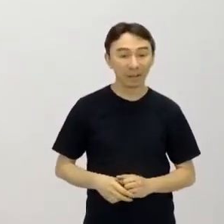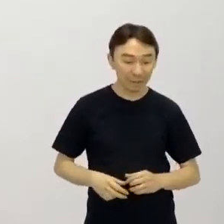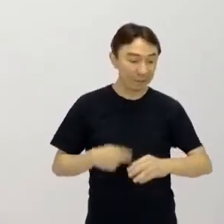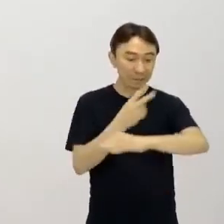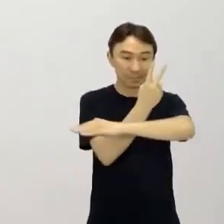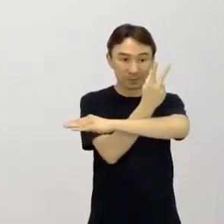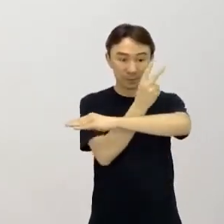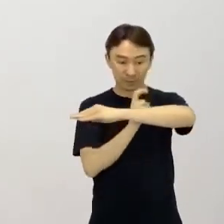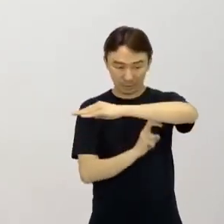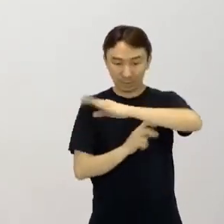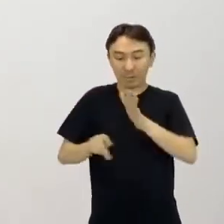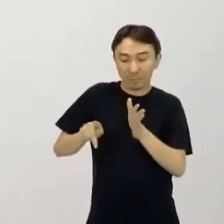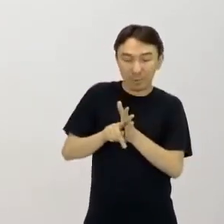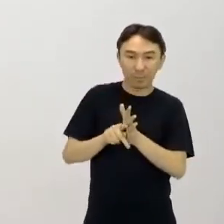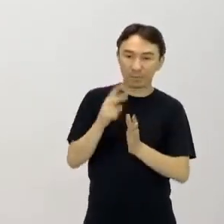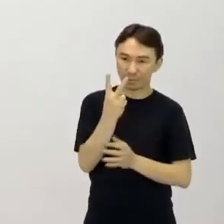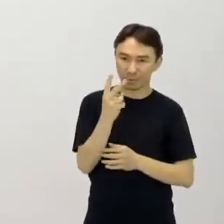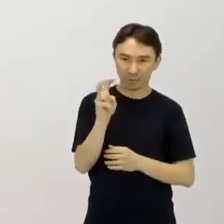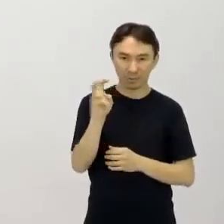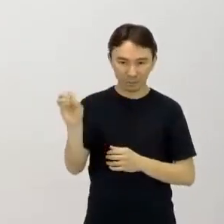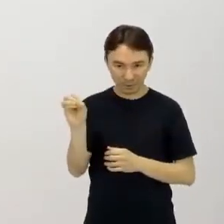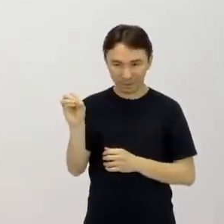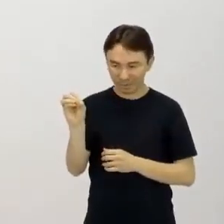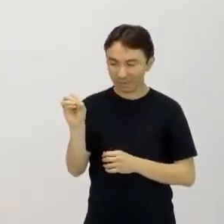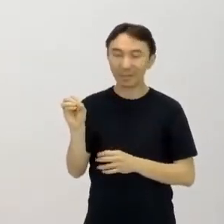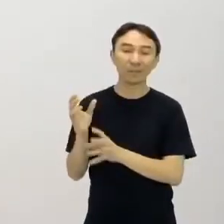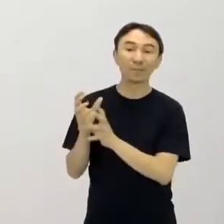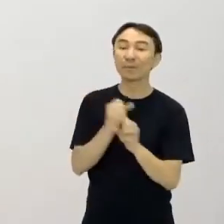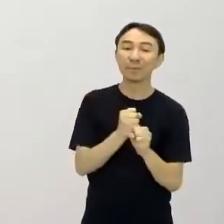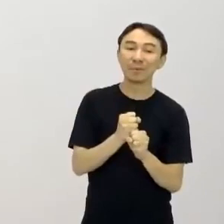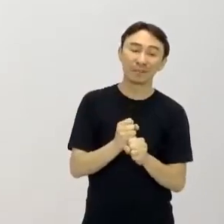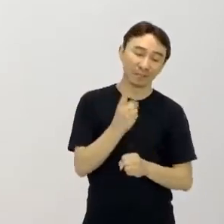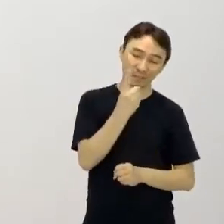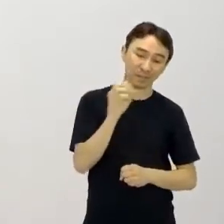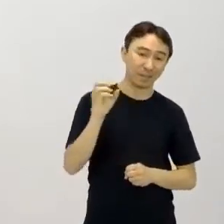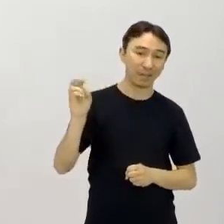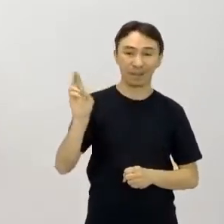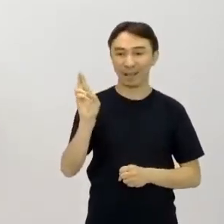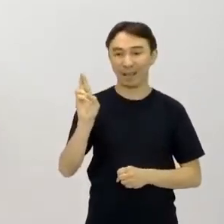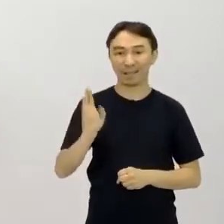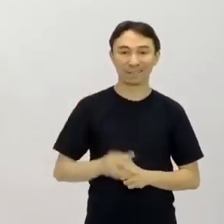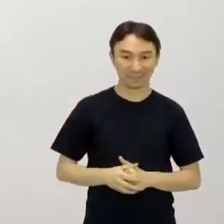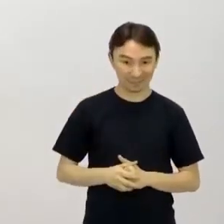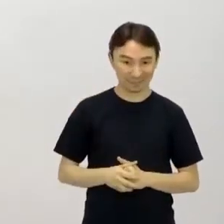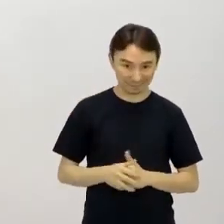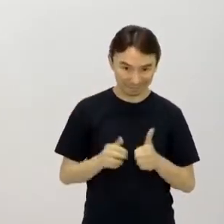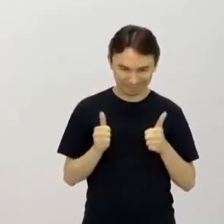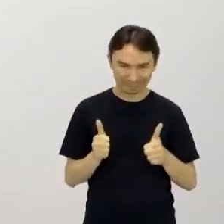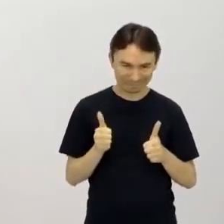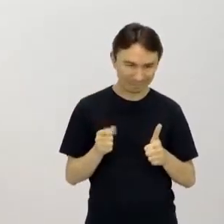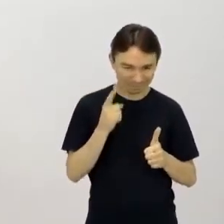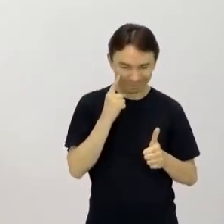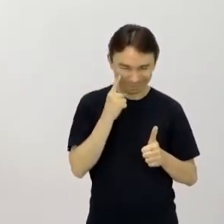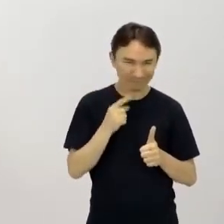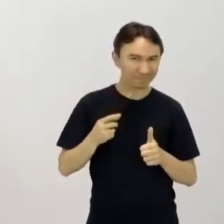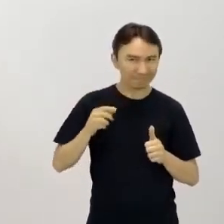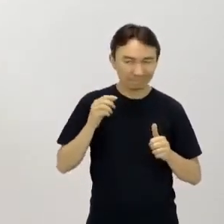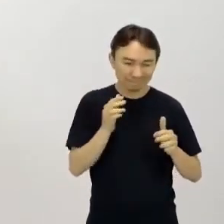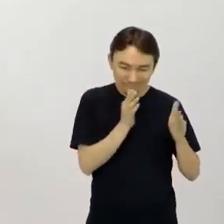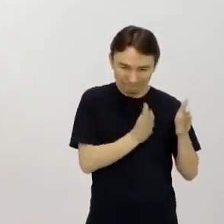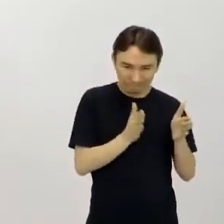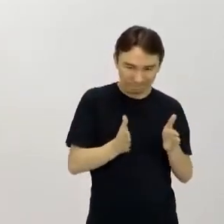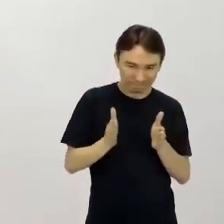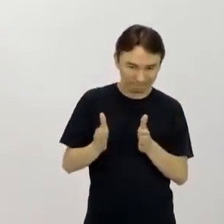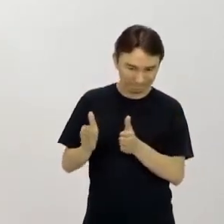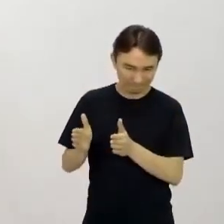de 250, então, é igual a R$ 100. Então, veja só, gente. Então, vamos organizar as nossas ideias. A